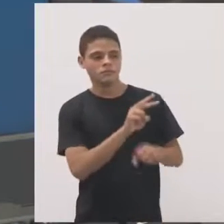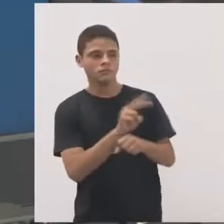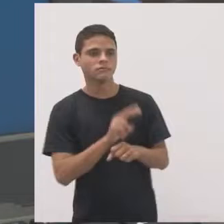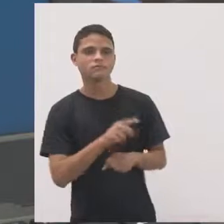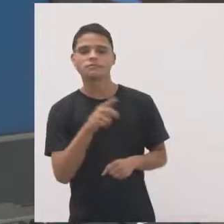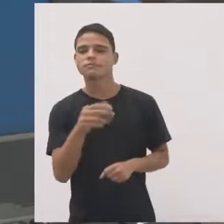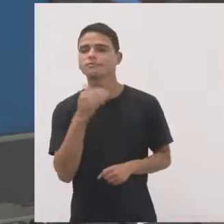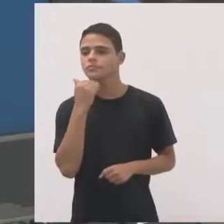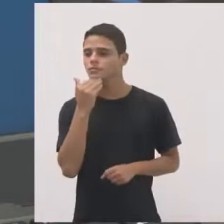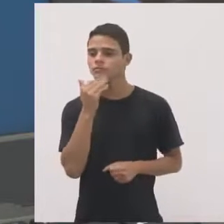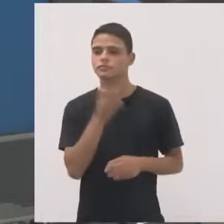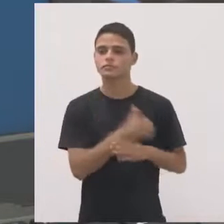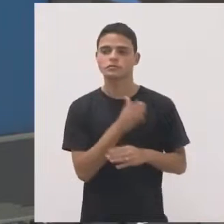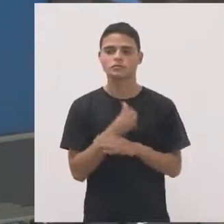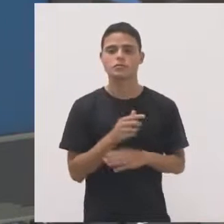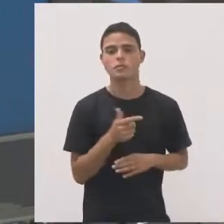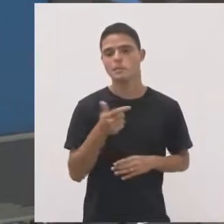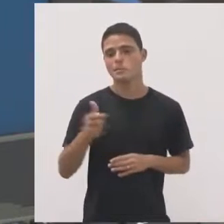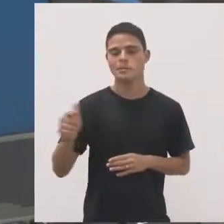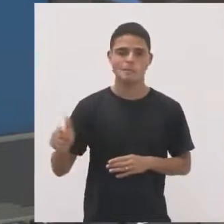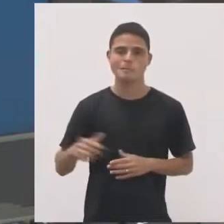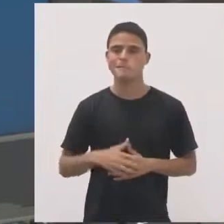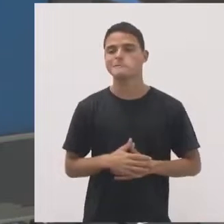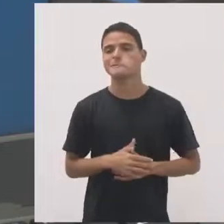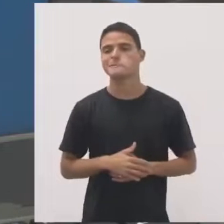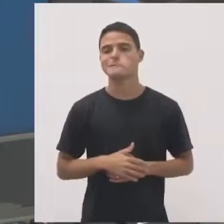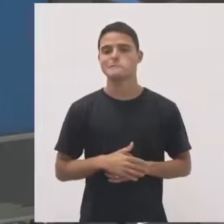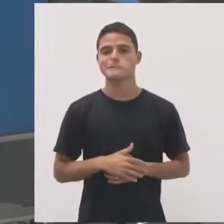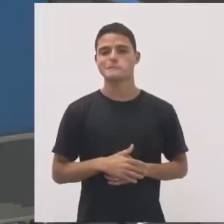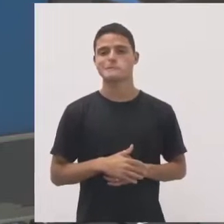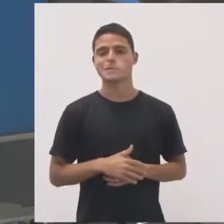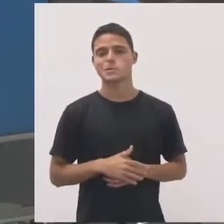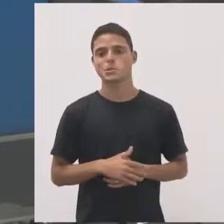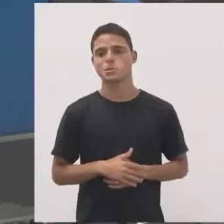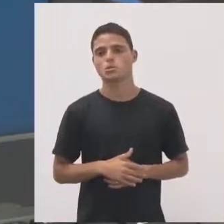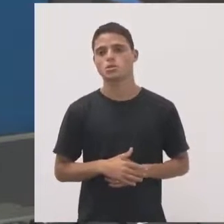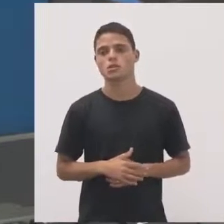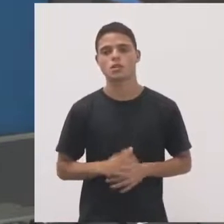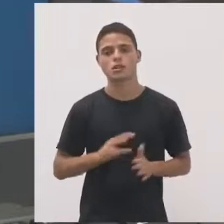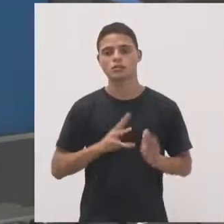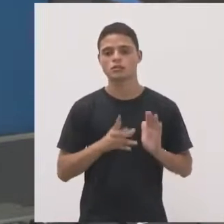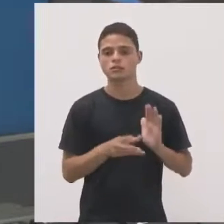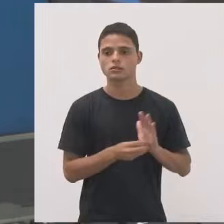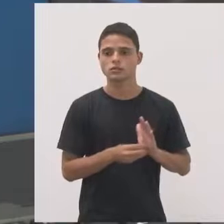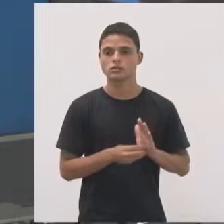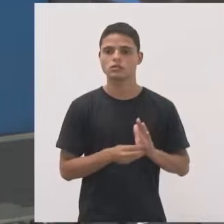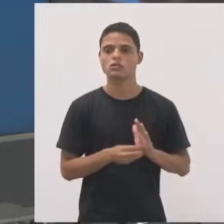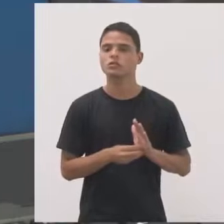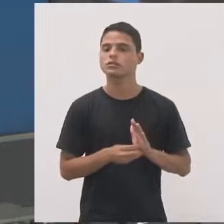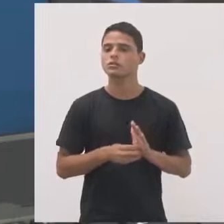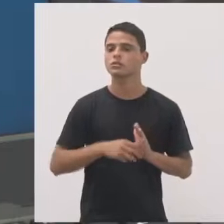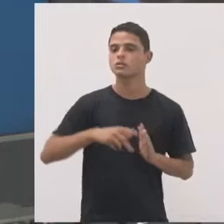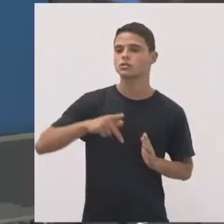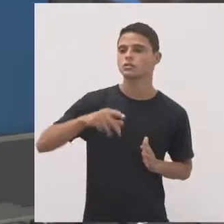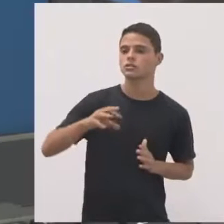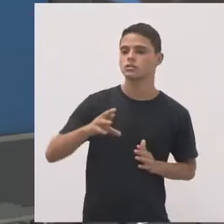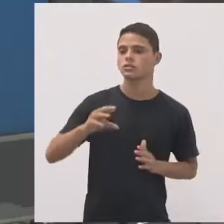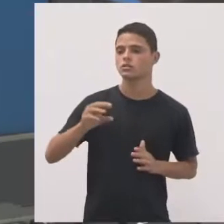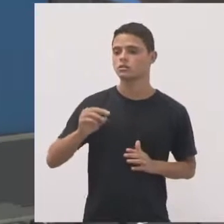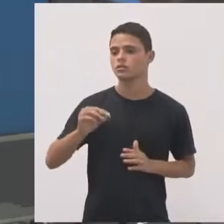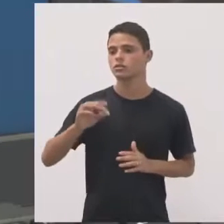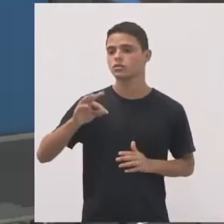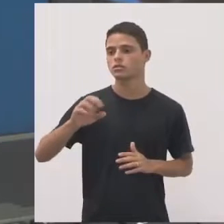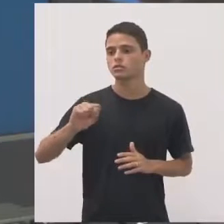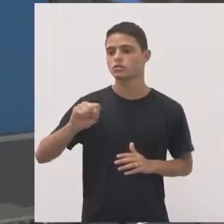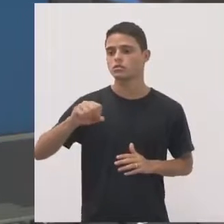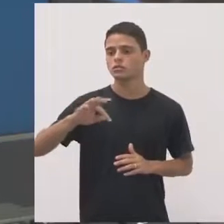outros sites, tá bom? Então, ele veio totalmente com o proxy ativado. Legal, a produção tá ok,